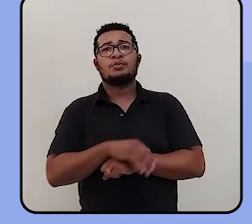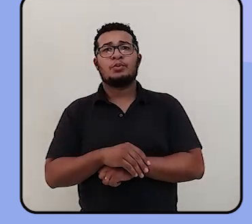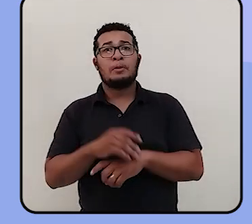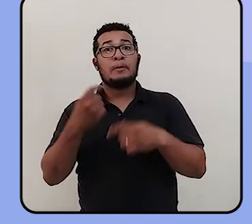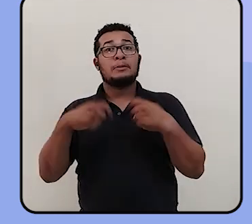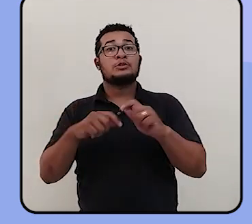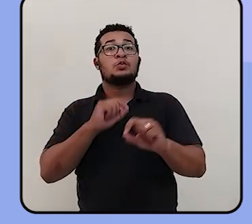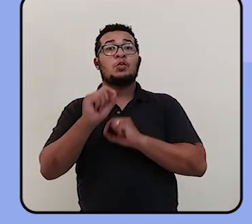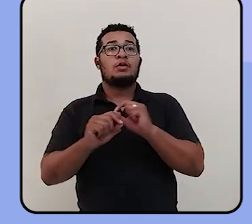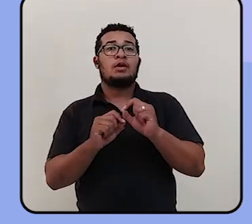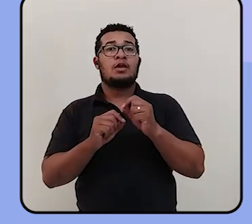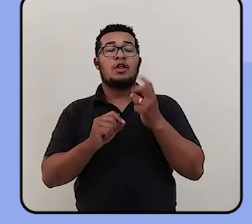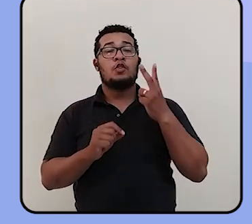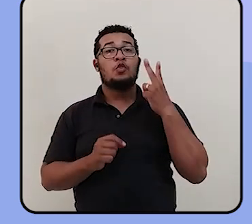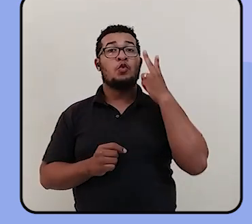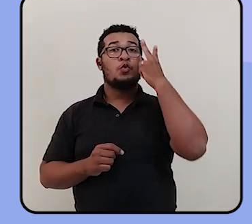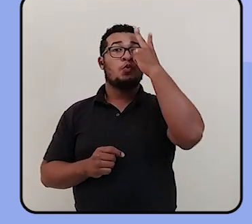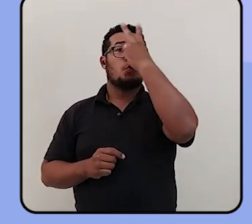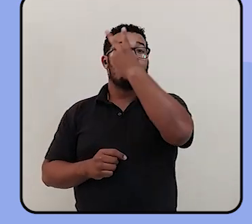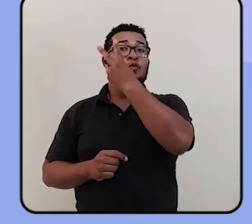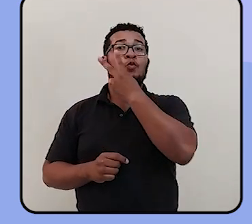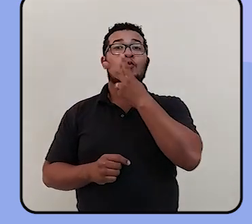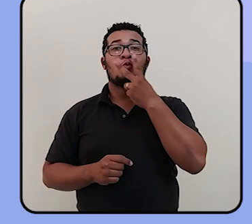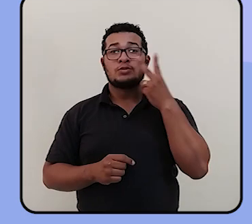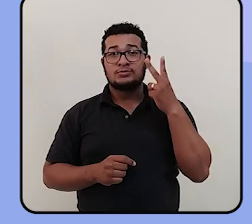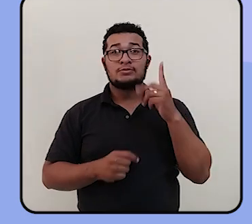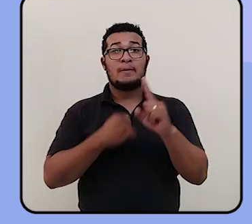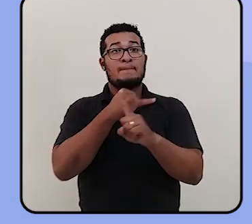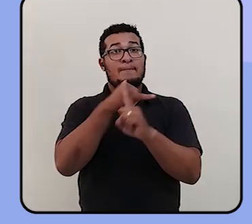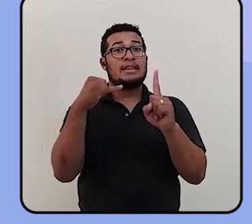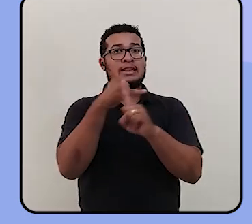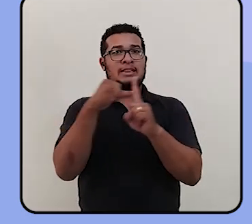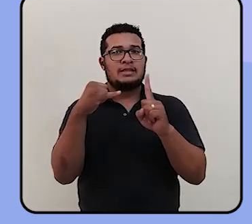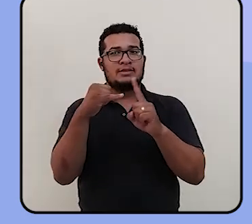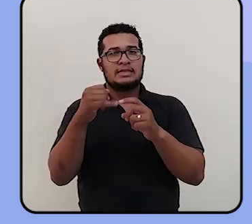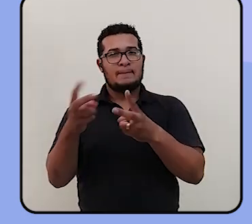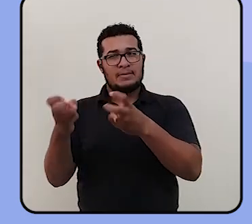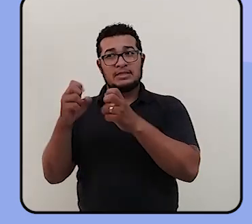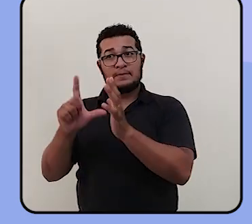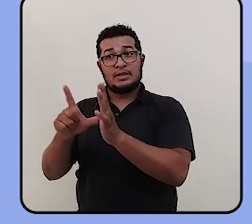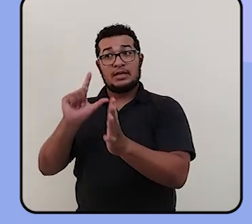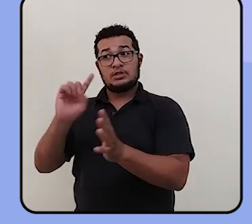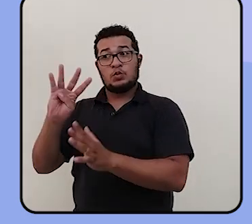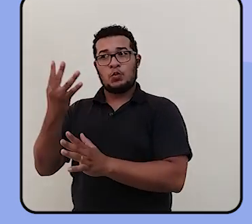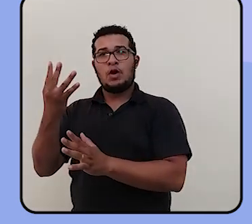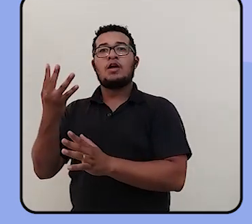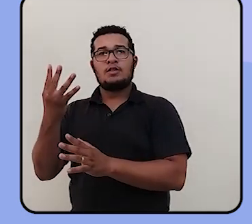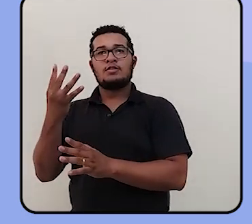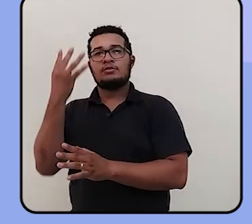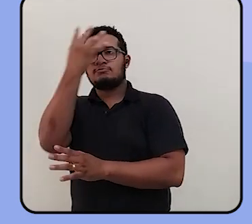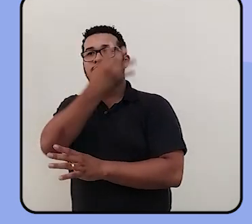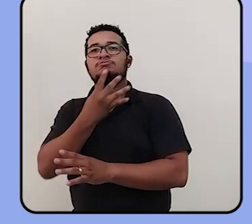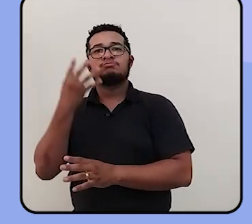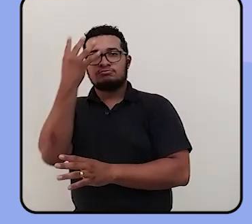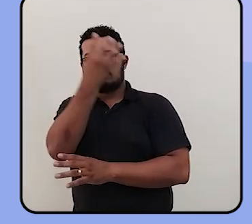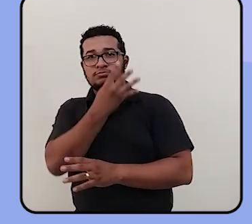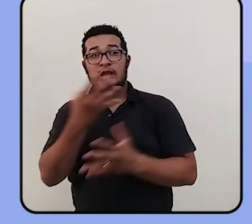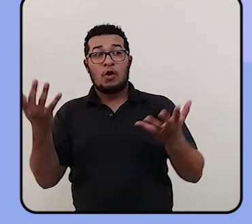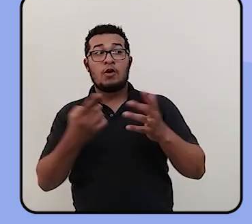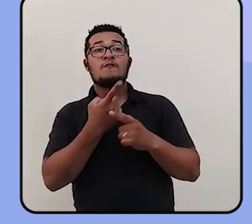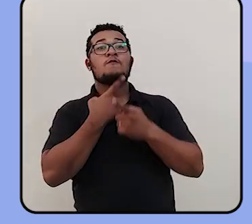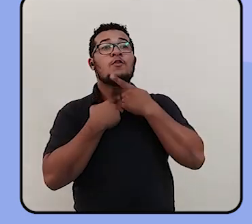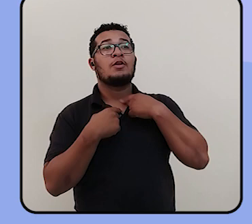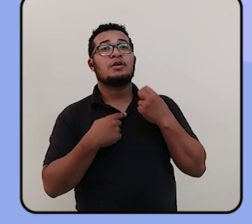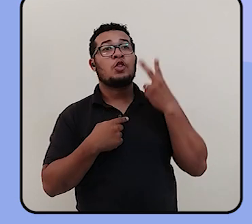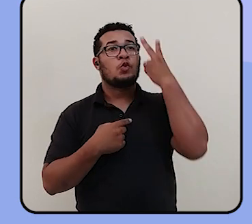rápida. Eu quero que esse tempo caia, eu quero diminuir o tempo. Perceba que eram 4 horas e eu vou desejar agora